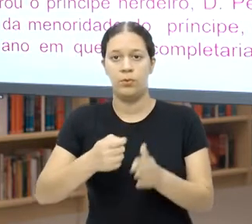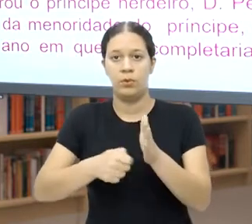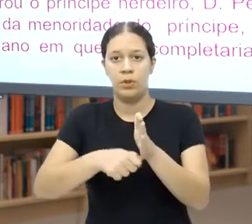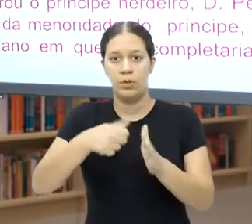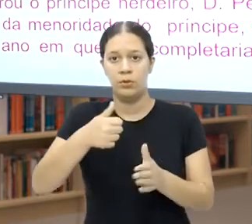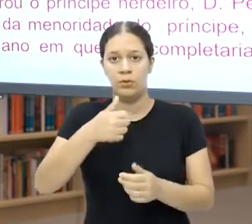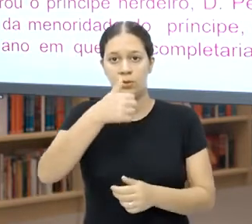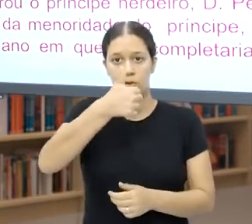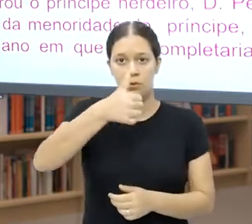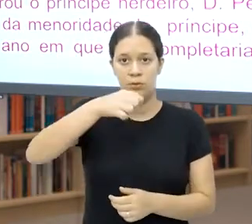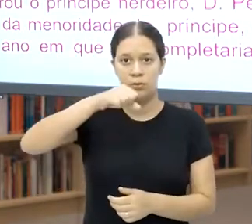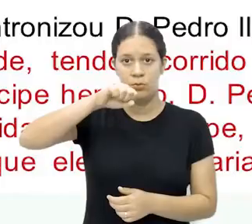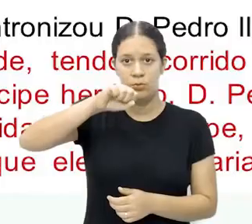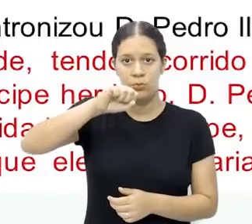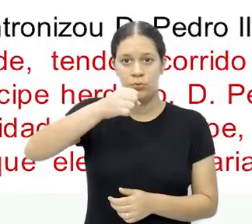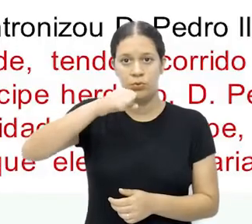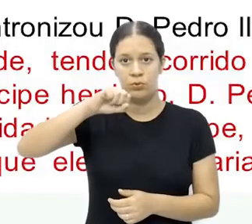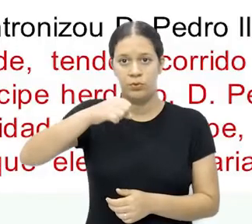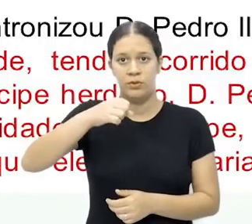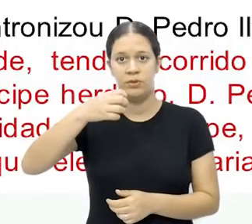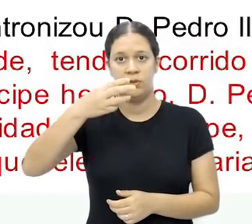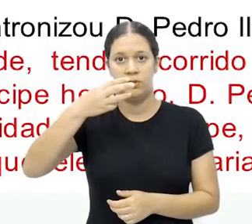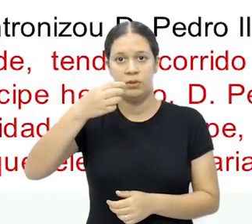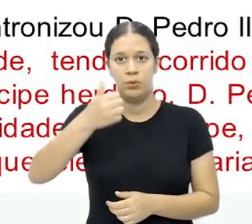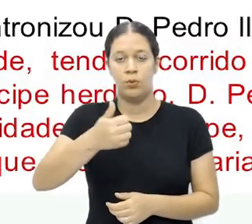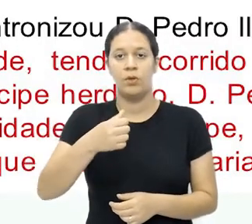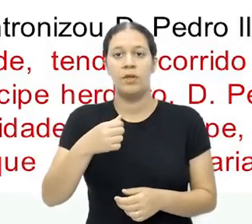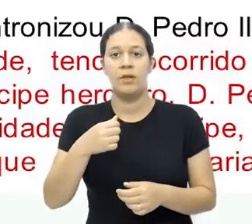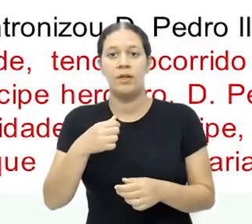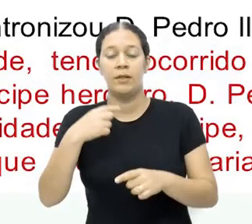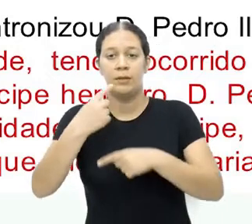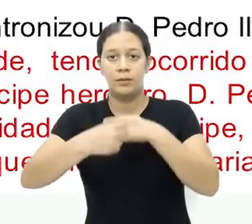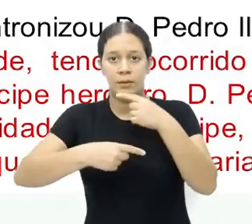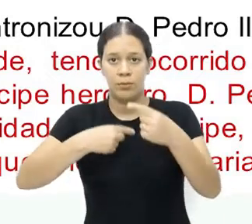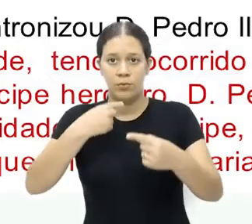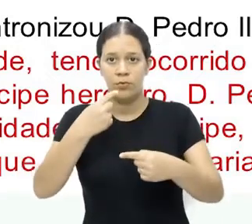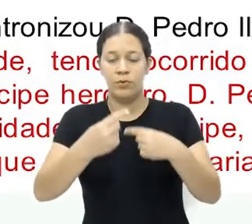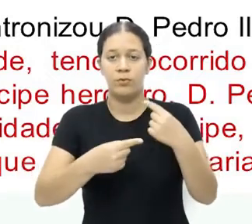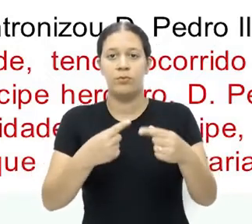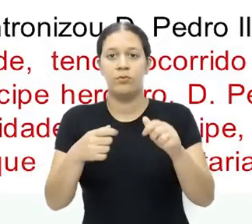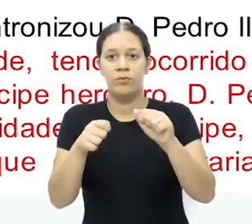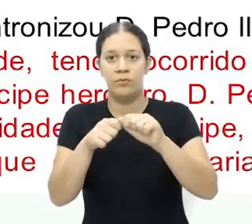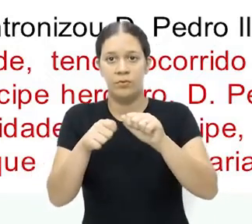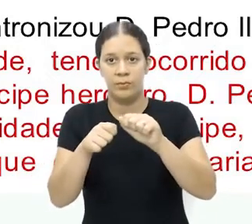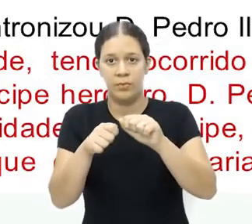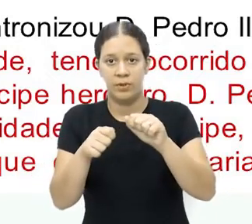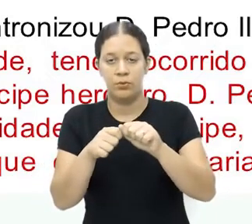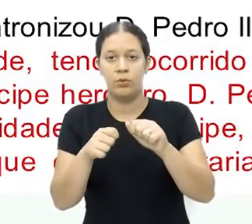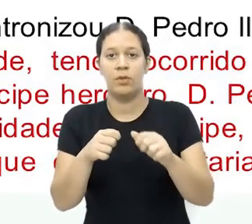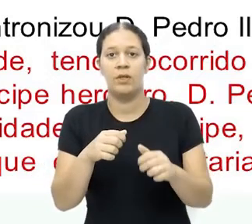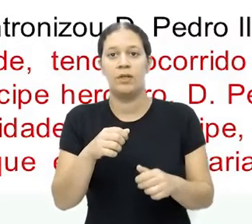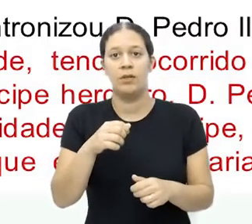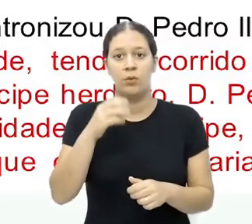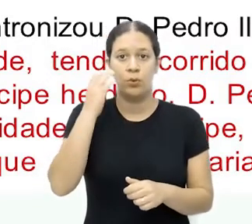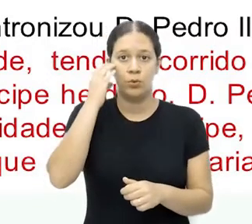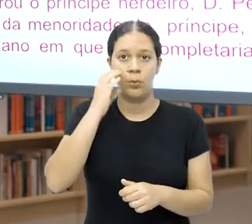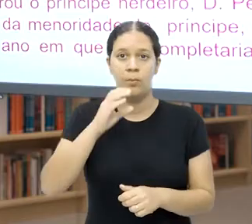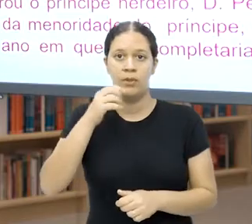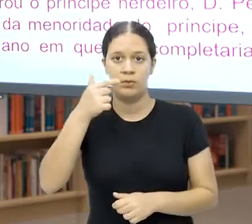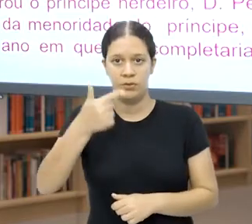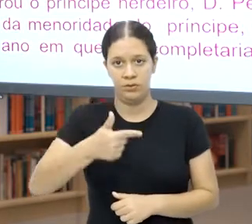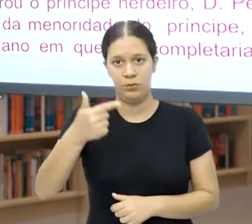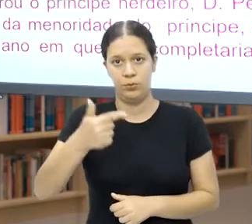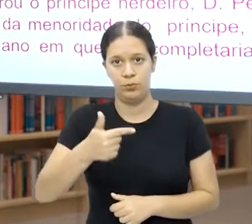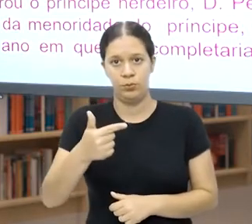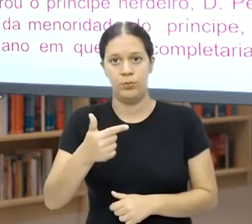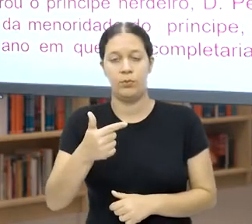de 1831 até 40, e em seguida foi feito por Dom Pedro II.